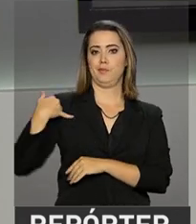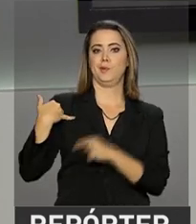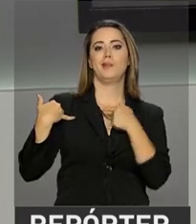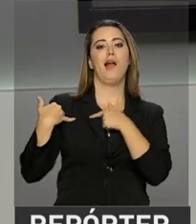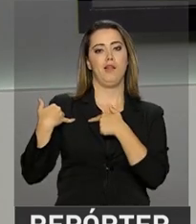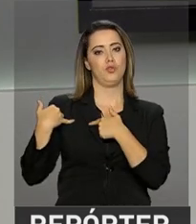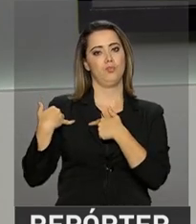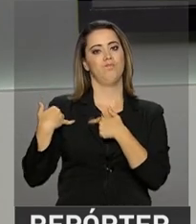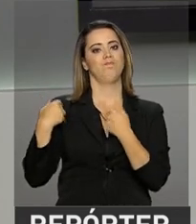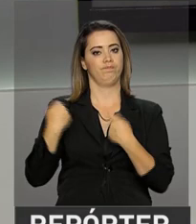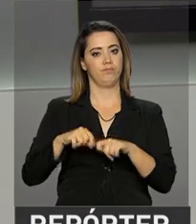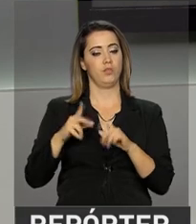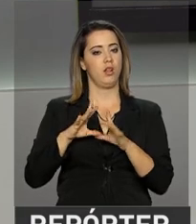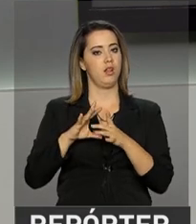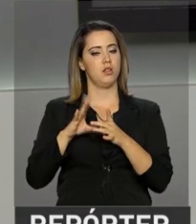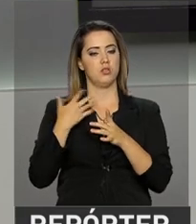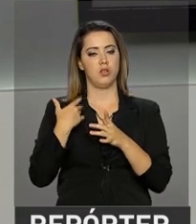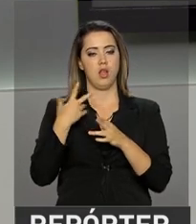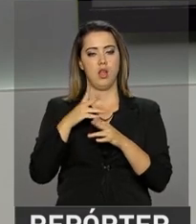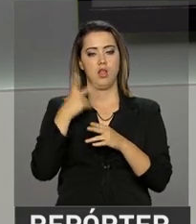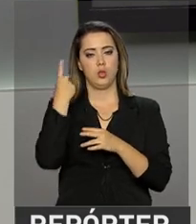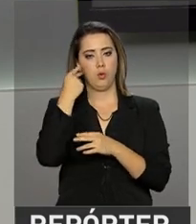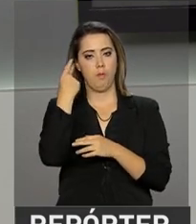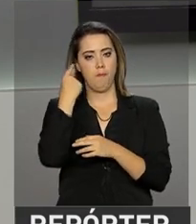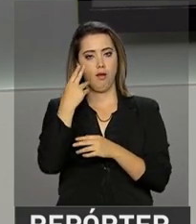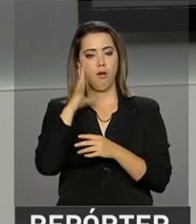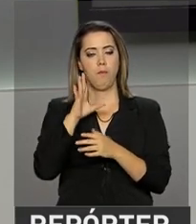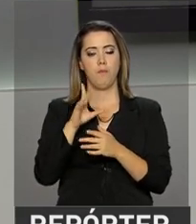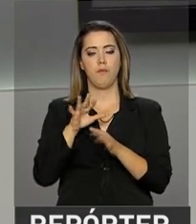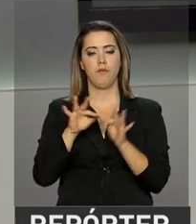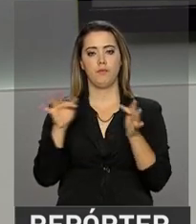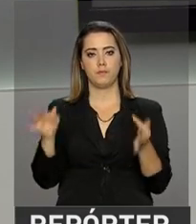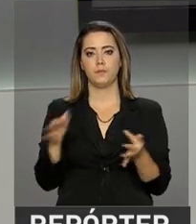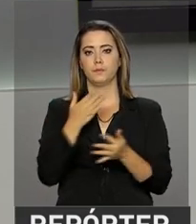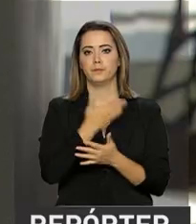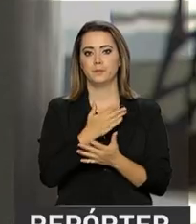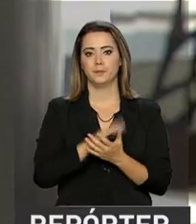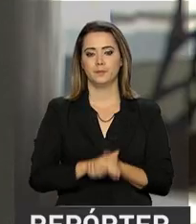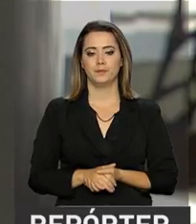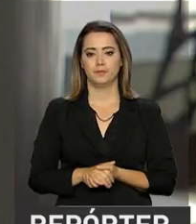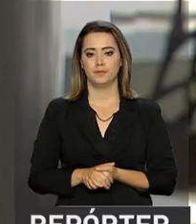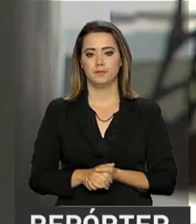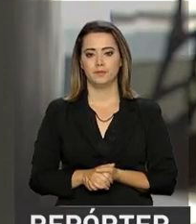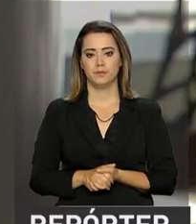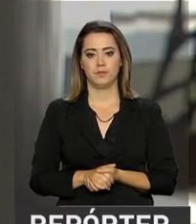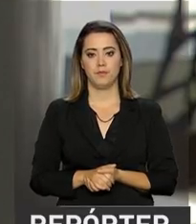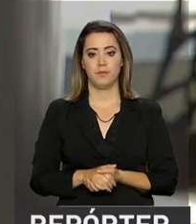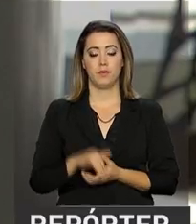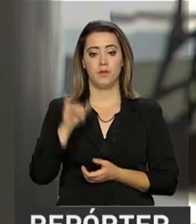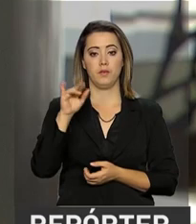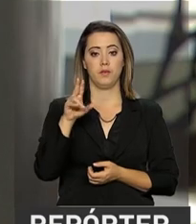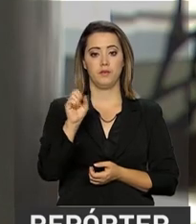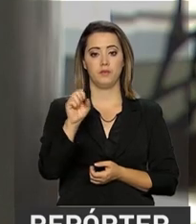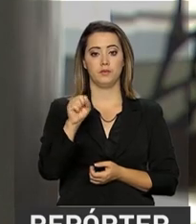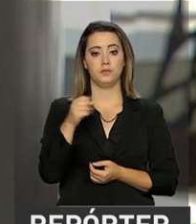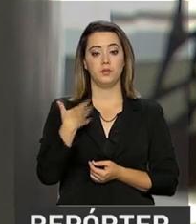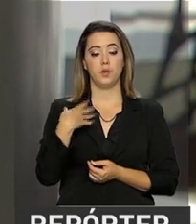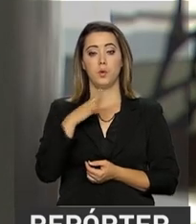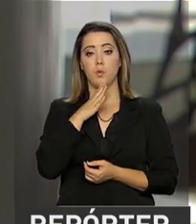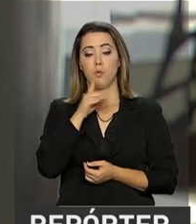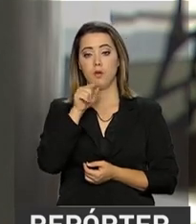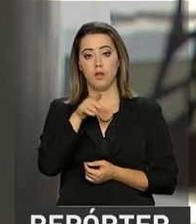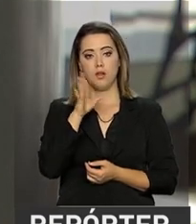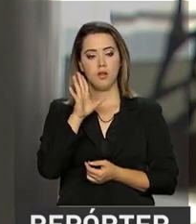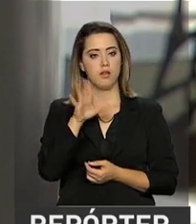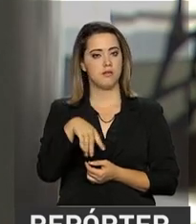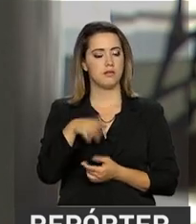que será automática o repórter Nei Pereira tem as informações o INSS passa a reconhecer de